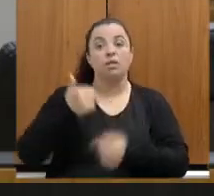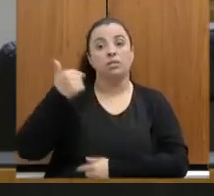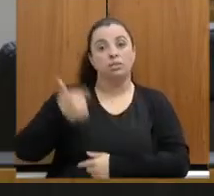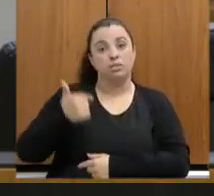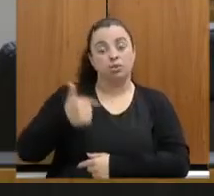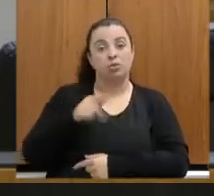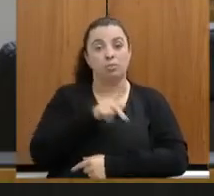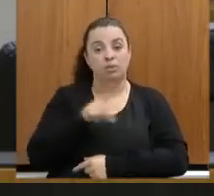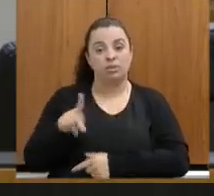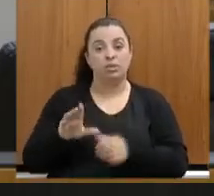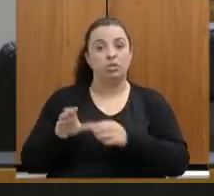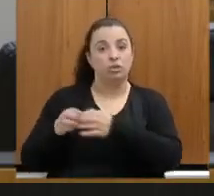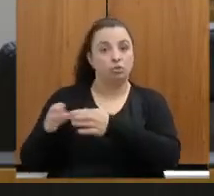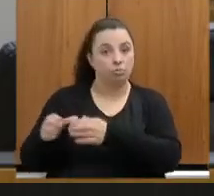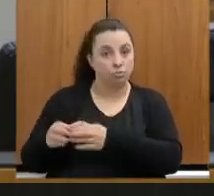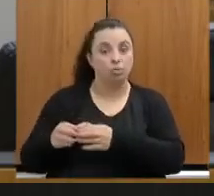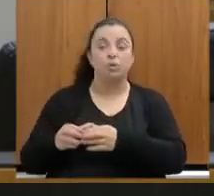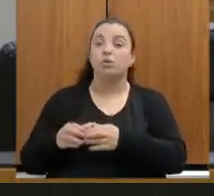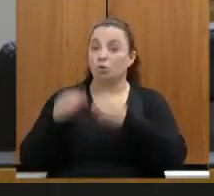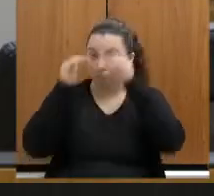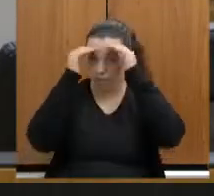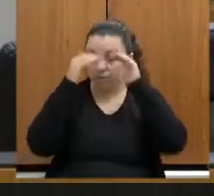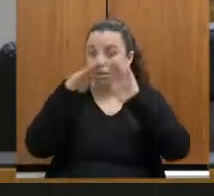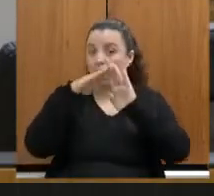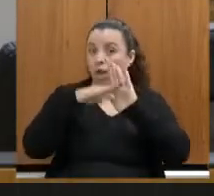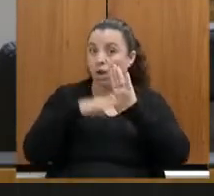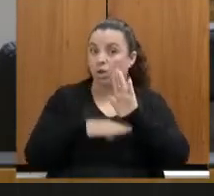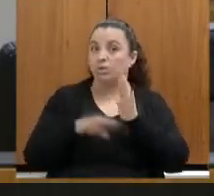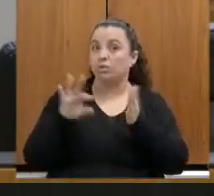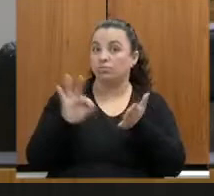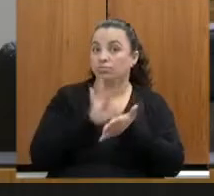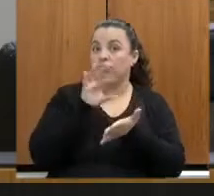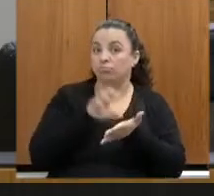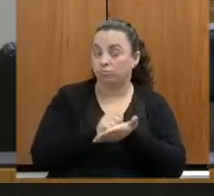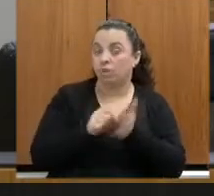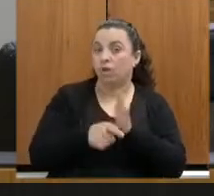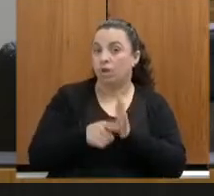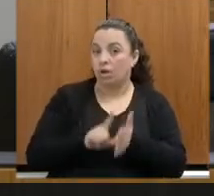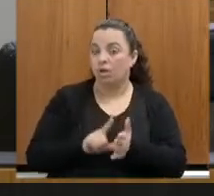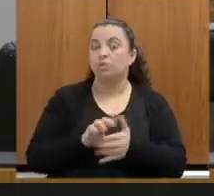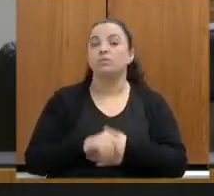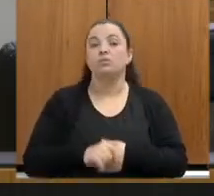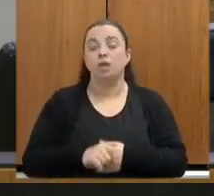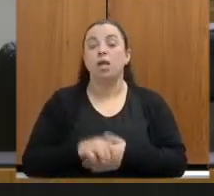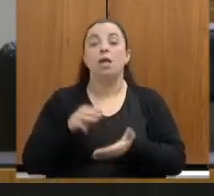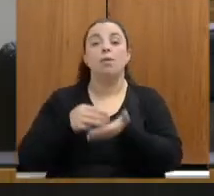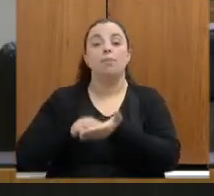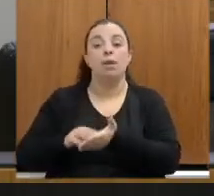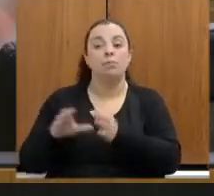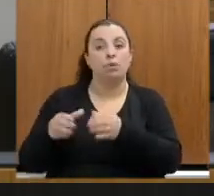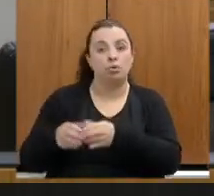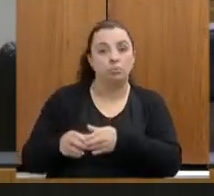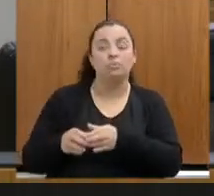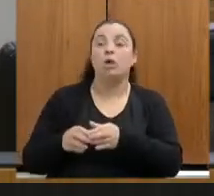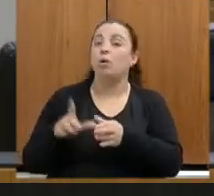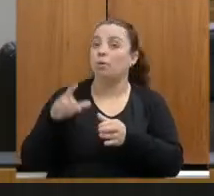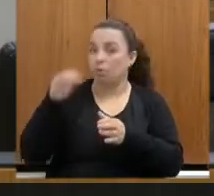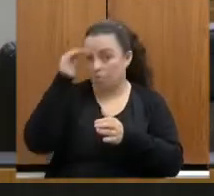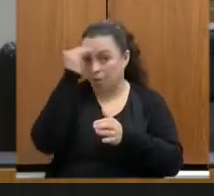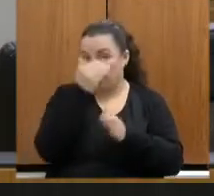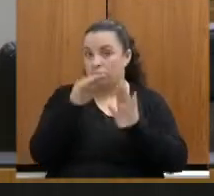participantes por ordem de inscrição membros das comissões participantes por ordem de inscrição